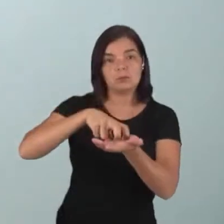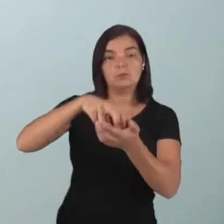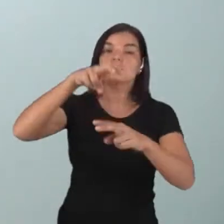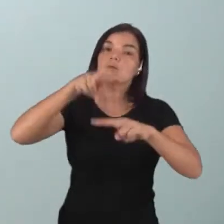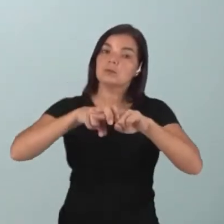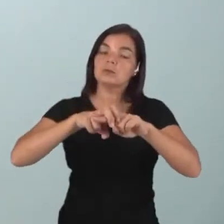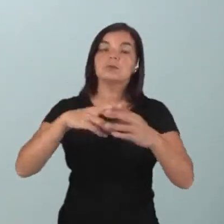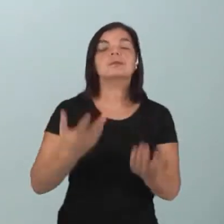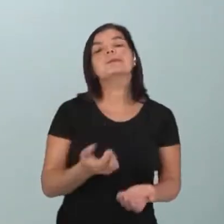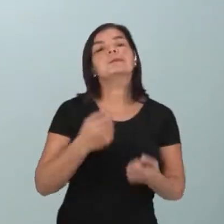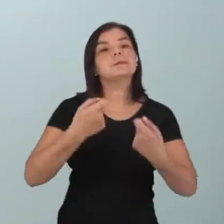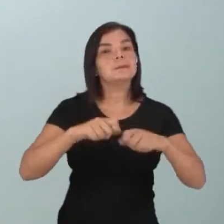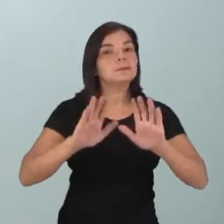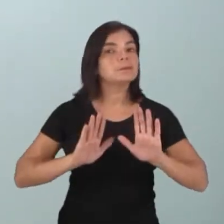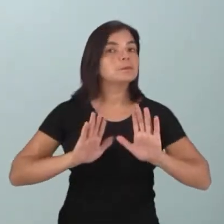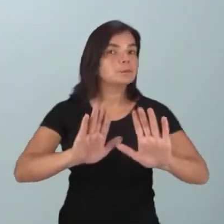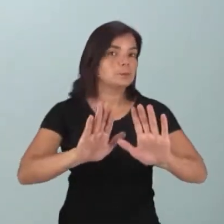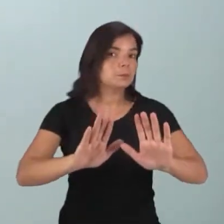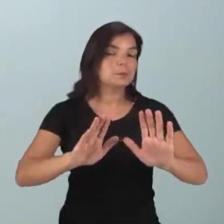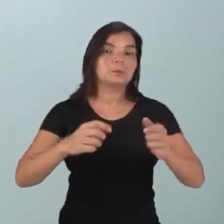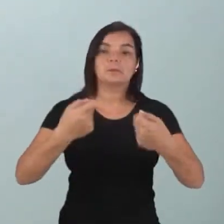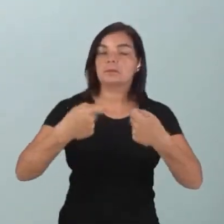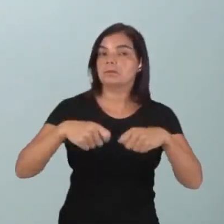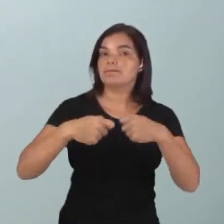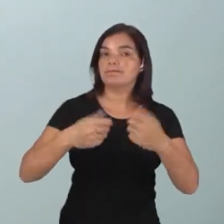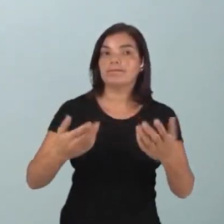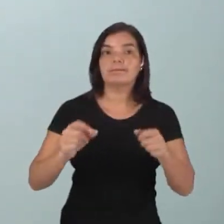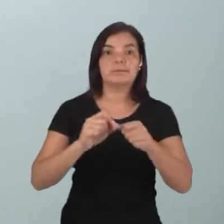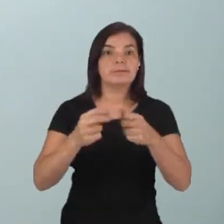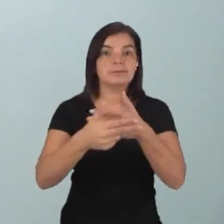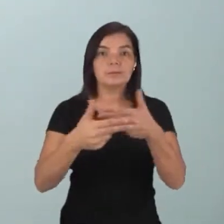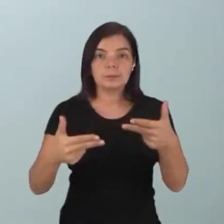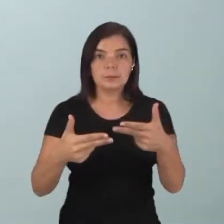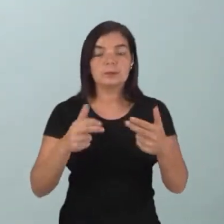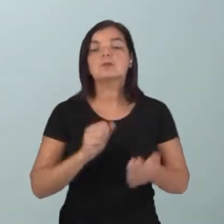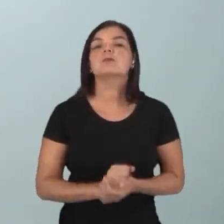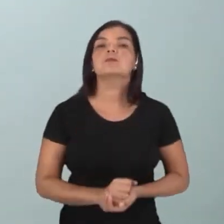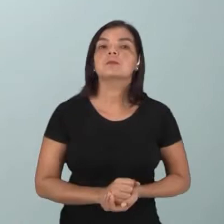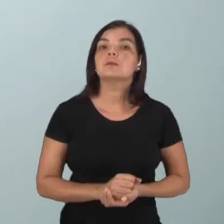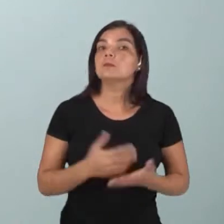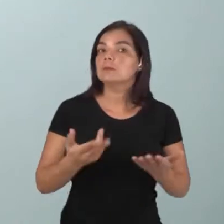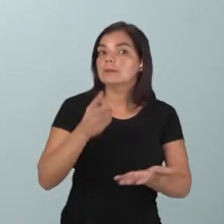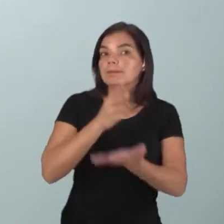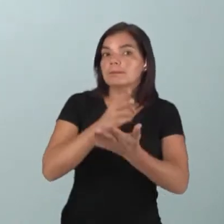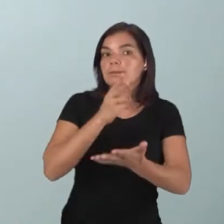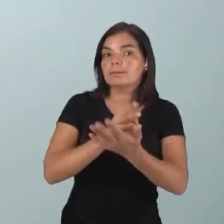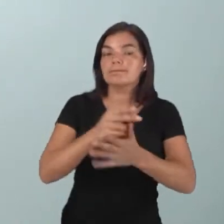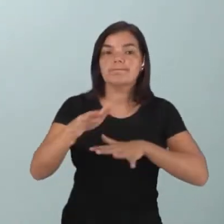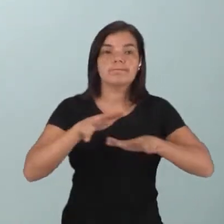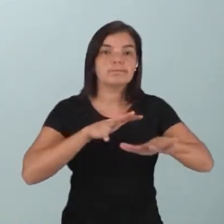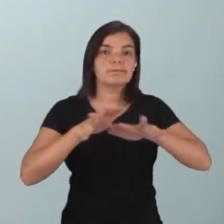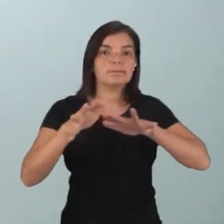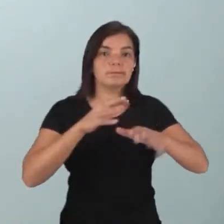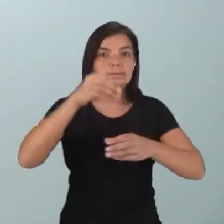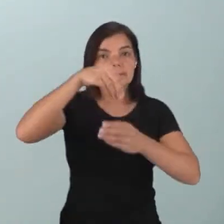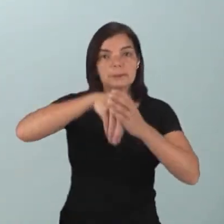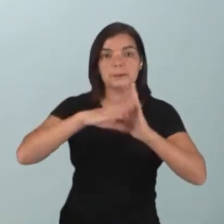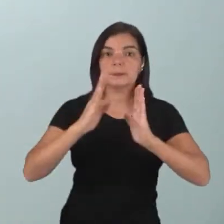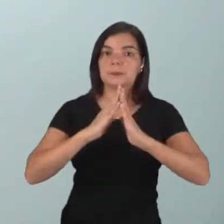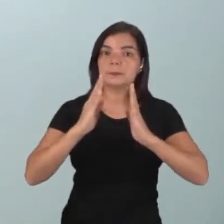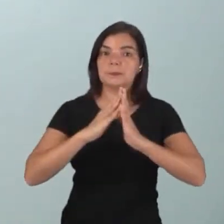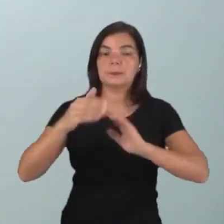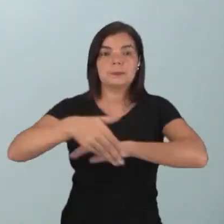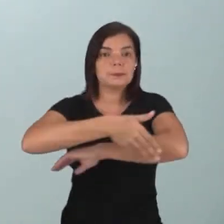sentar, a gente precisa empurrar um móvel, a gente precisa fazer alguma coisa, né? sempre a gente está em movimento, dentro de casa